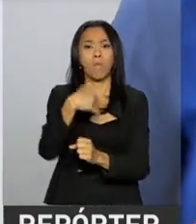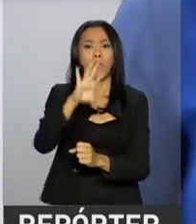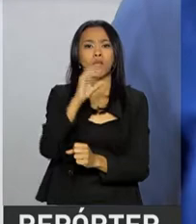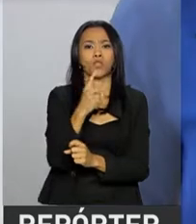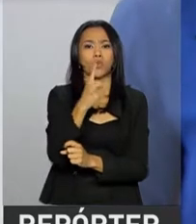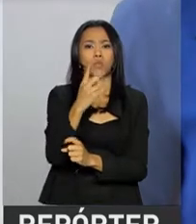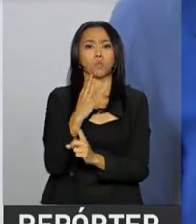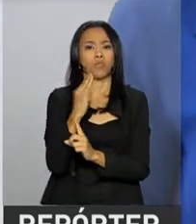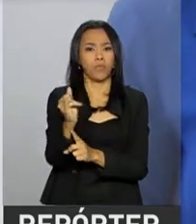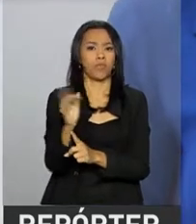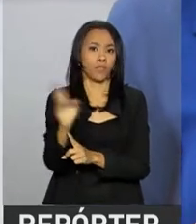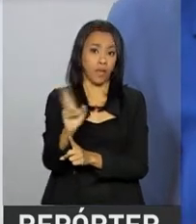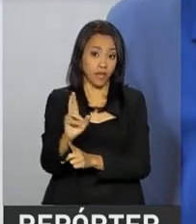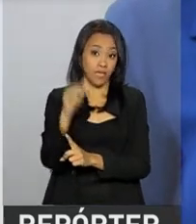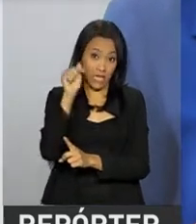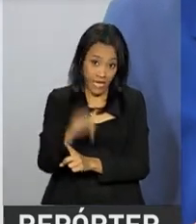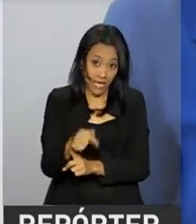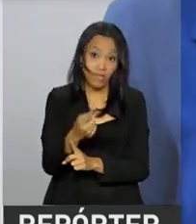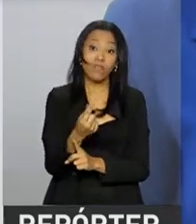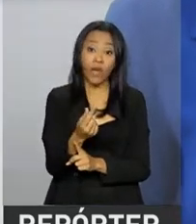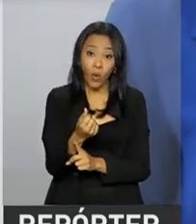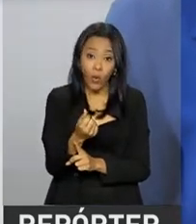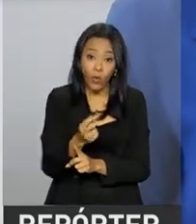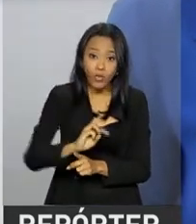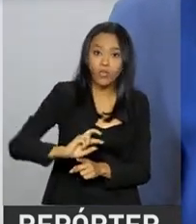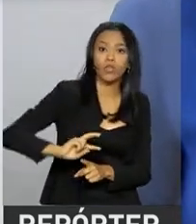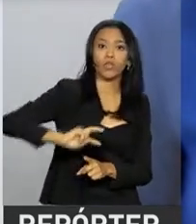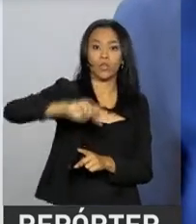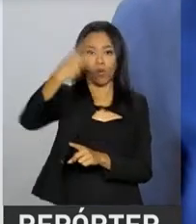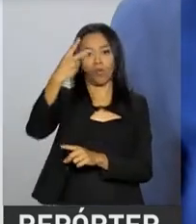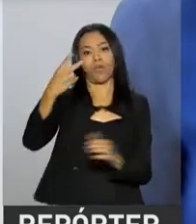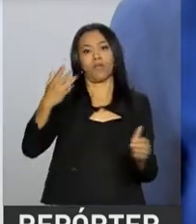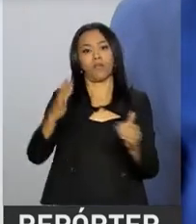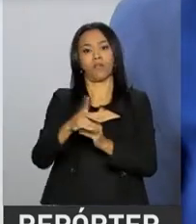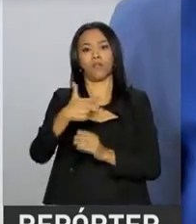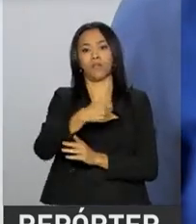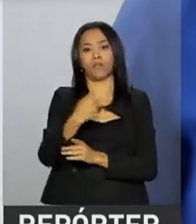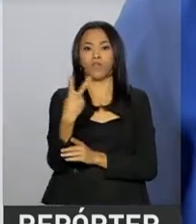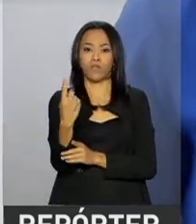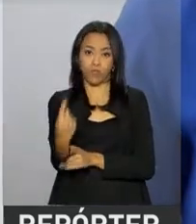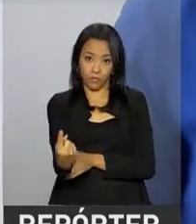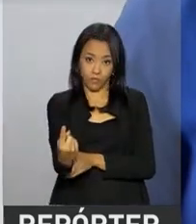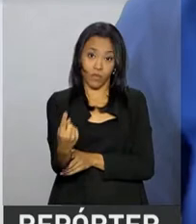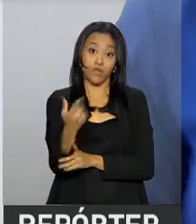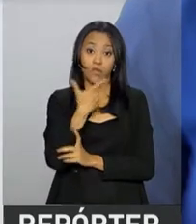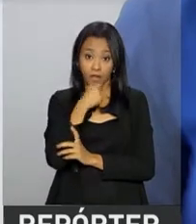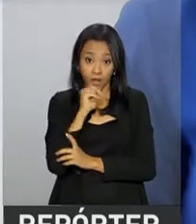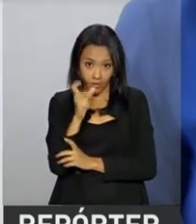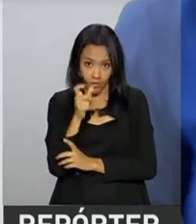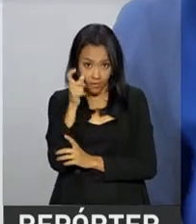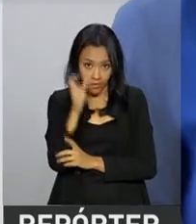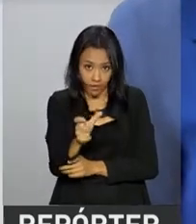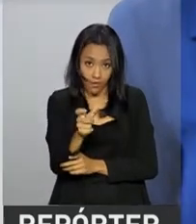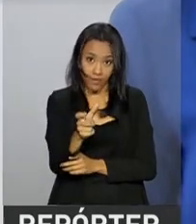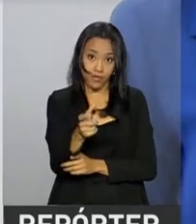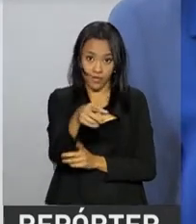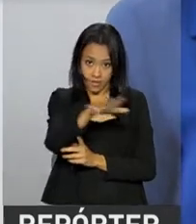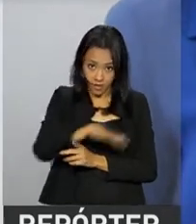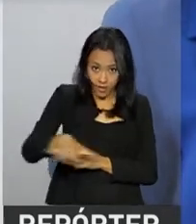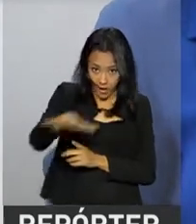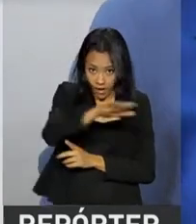ea estimativa é que esse valor mais que dobre até 2021 e pra quem está interessado em desenvolver